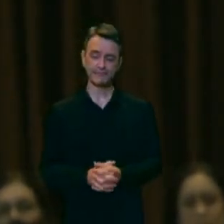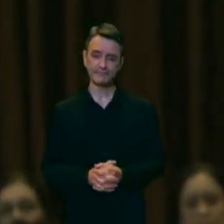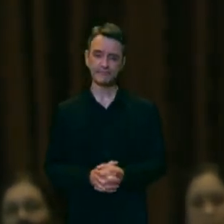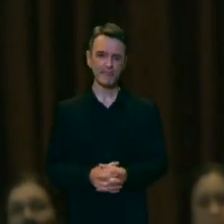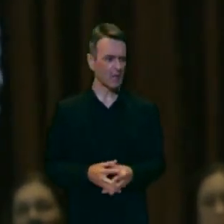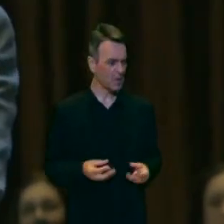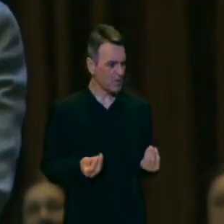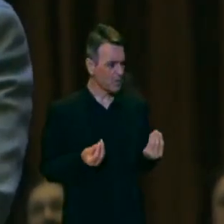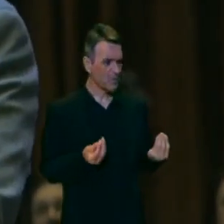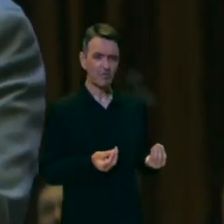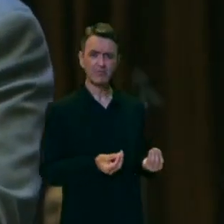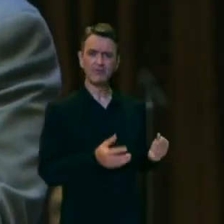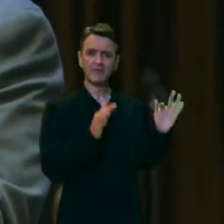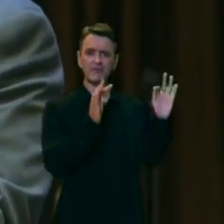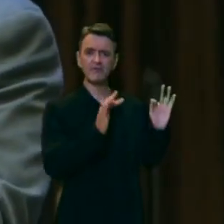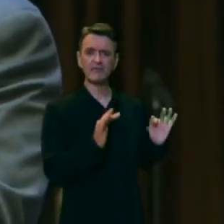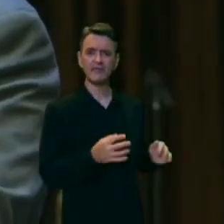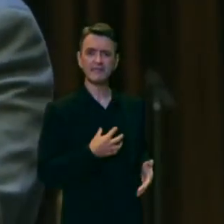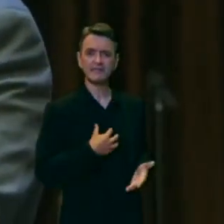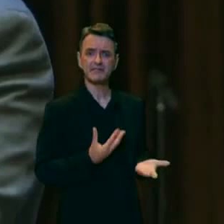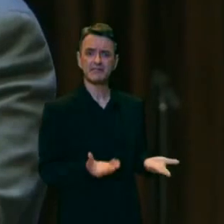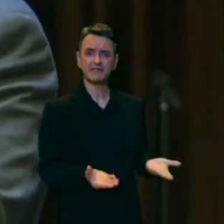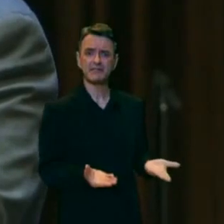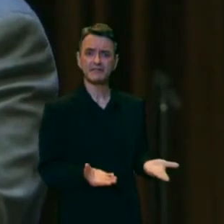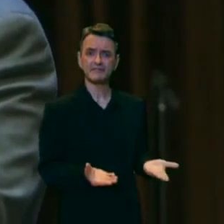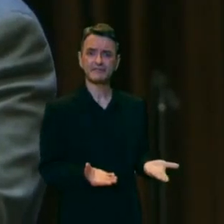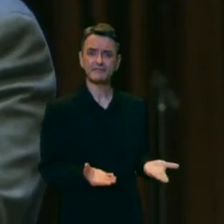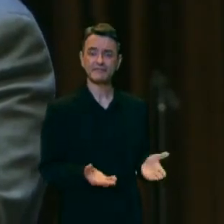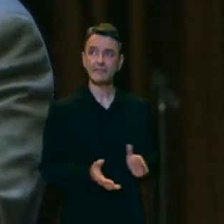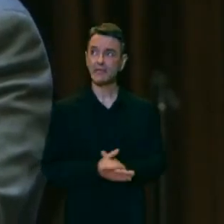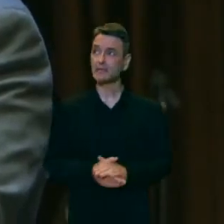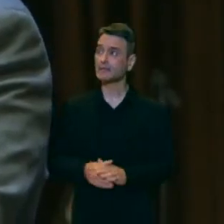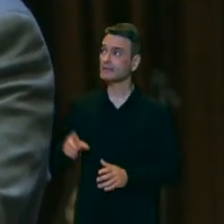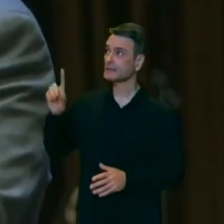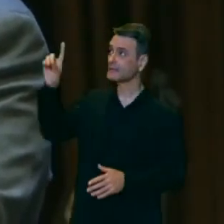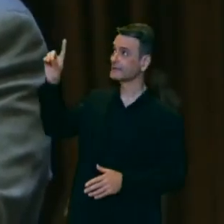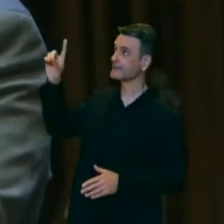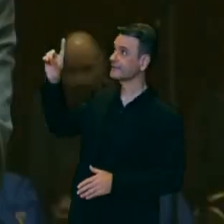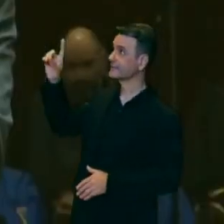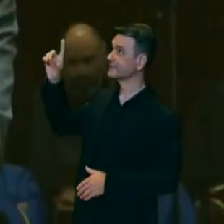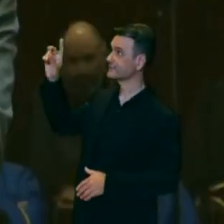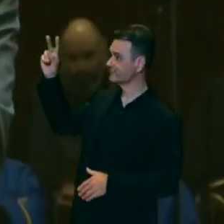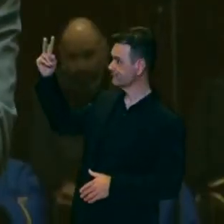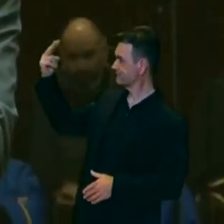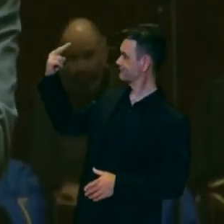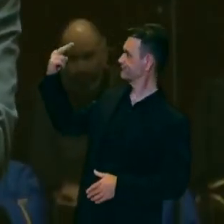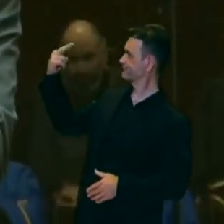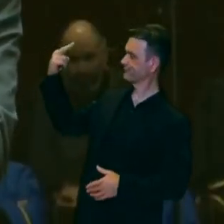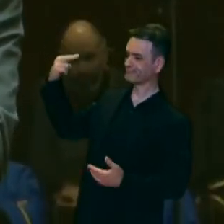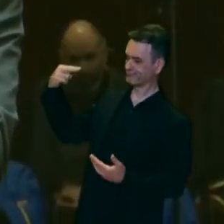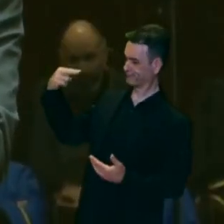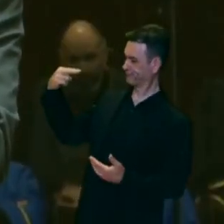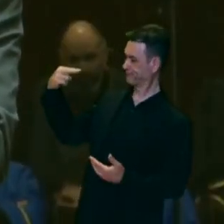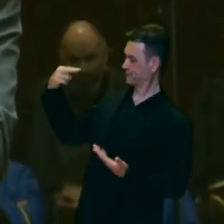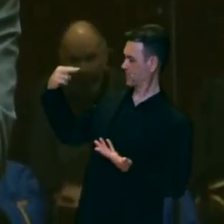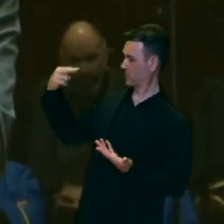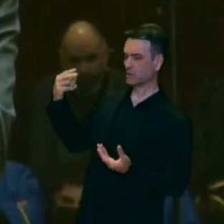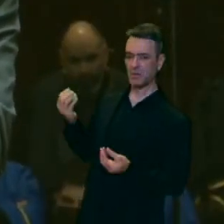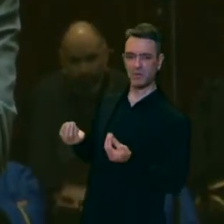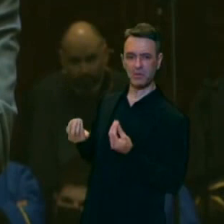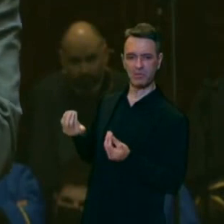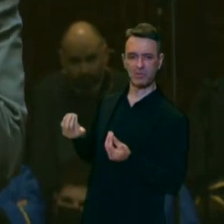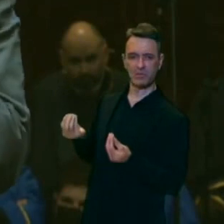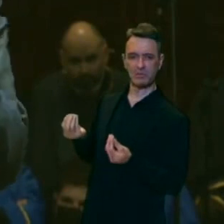Como é que ele pode estar feliz? Eu acho que às vezes o Senhor olha para a gente e vê a mesma coisa. Como é que essa pessoa pode achar que está